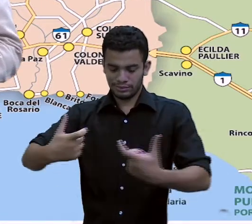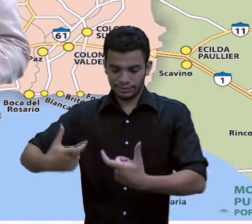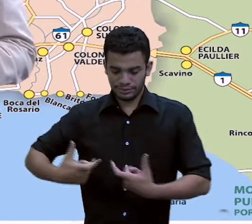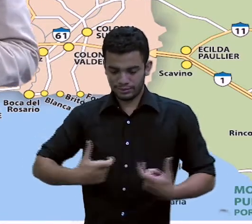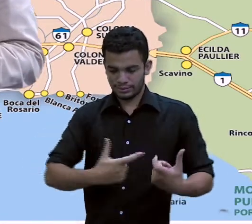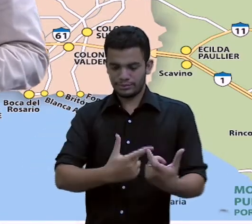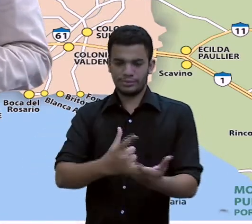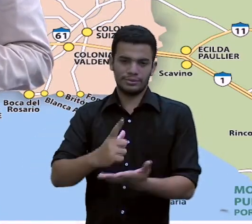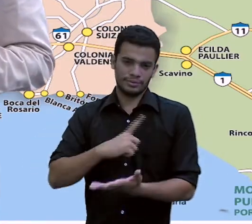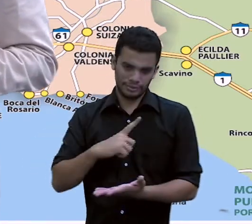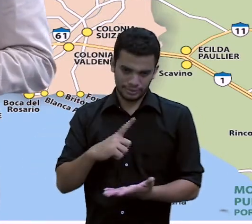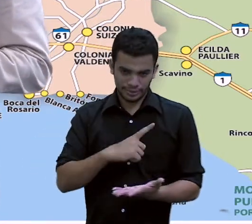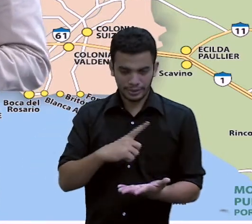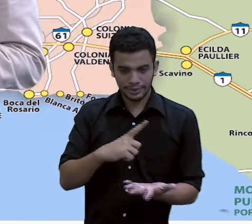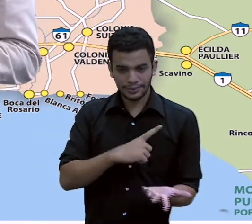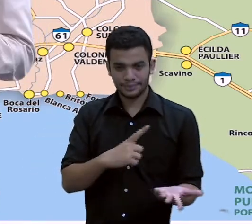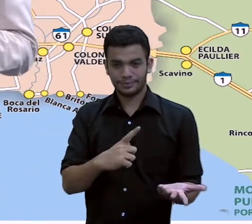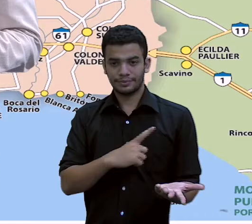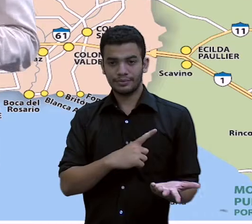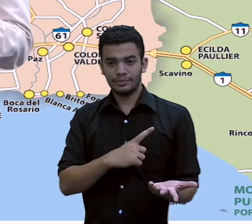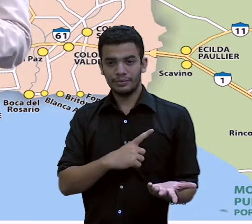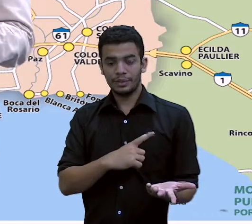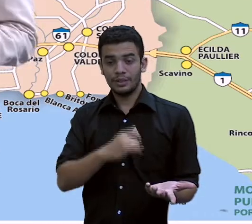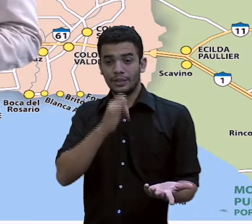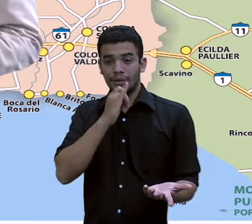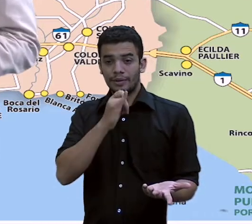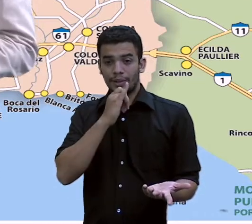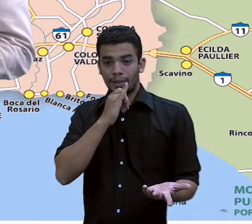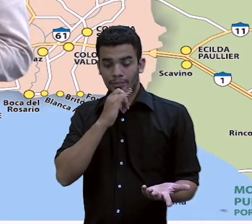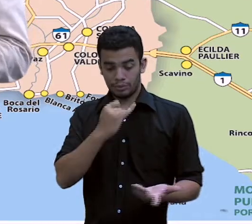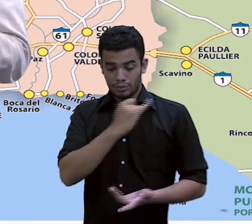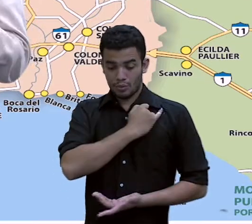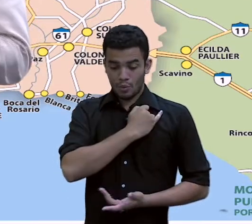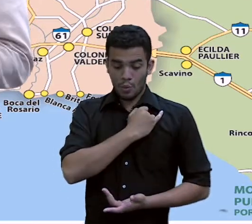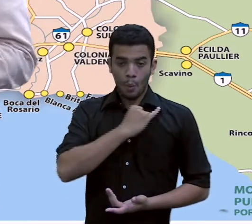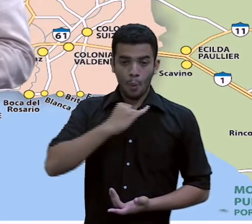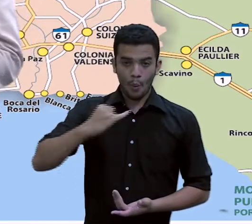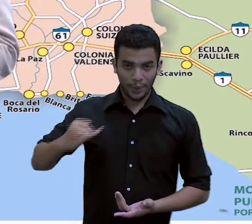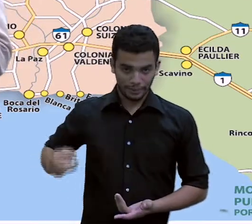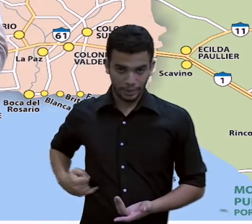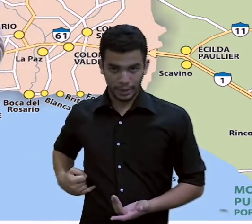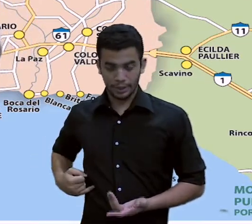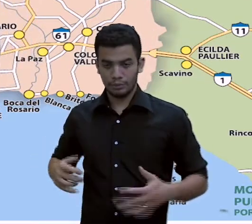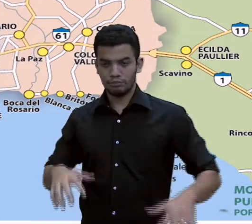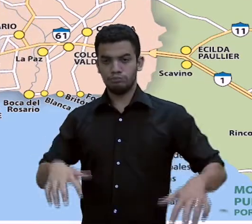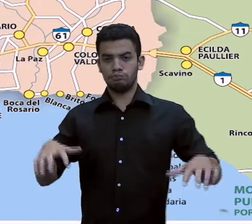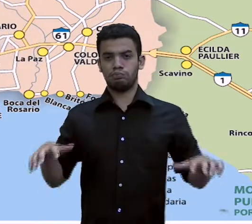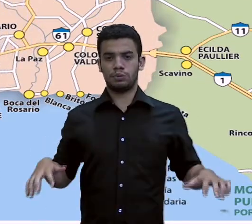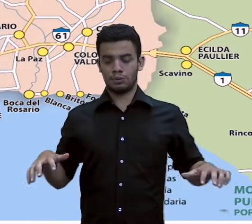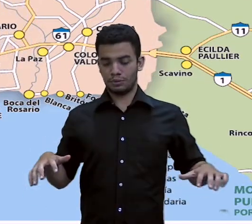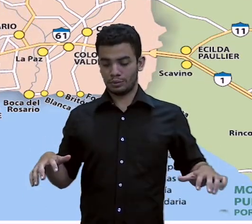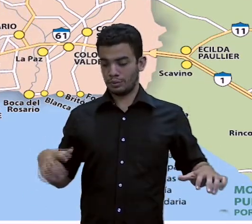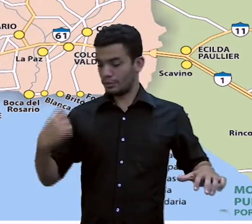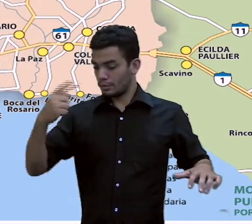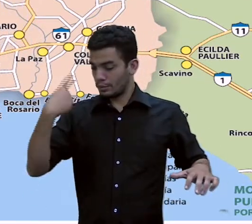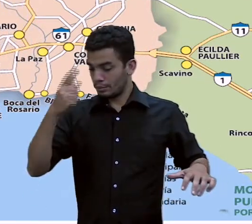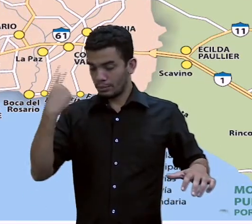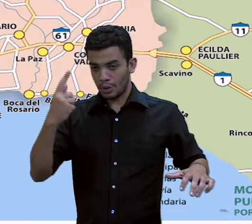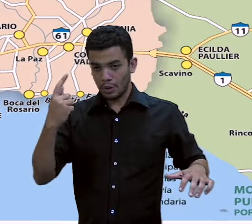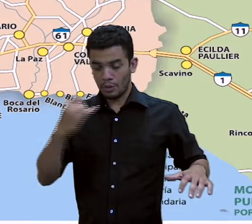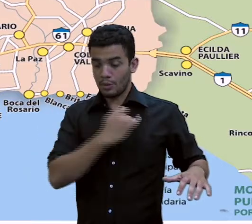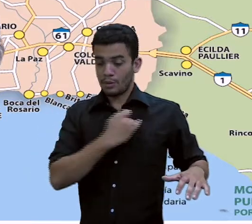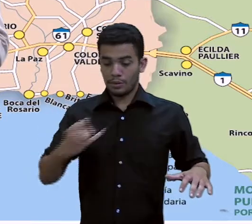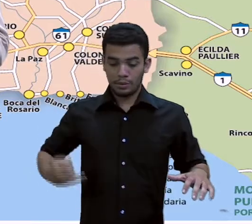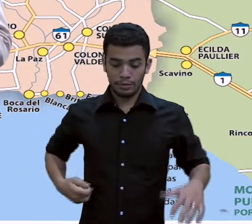mar, na esquina de dois impérios, como eu disse, em atrito, né, entre os espanhóis, o Império Espanhol e o